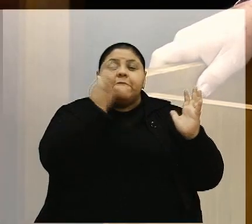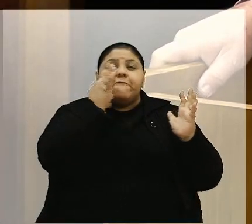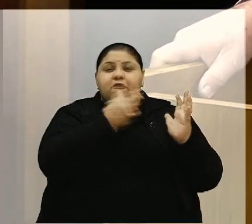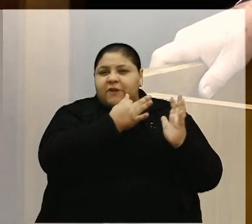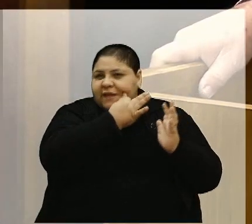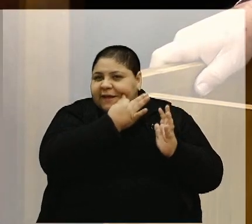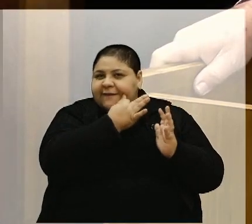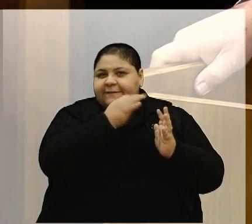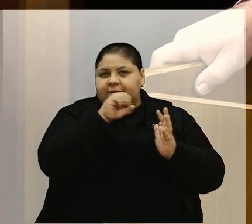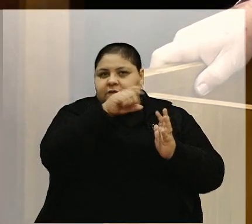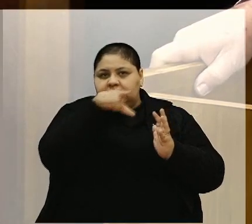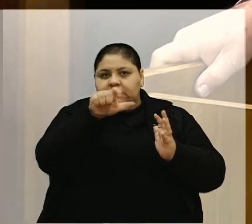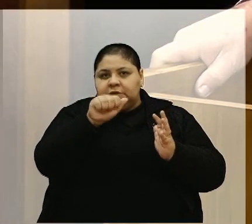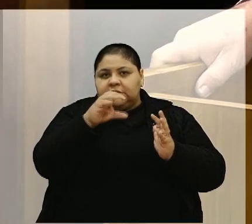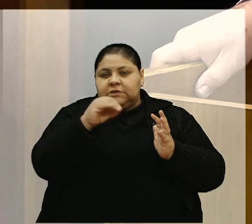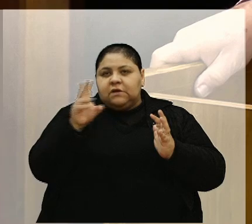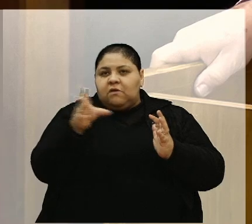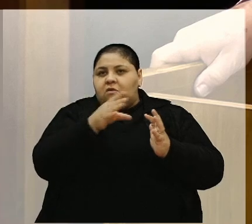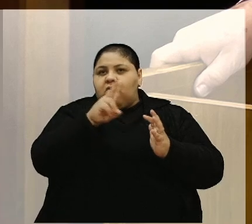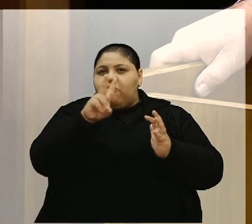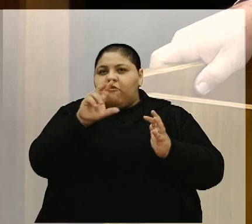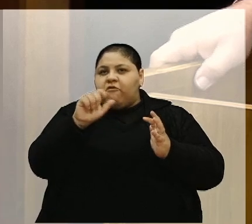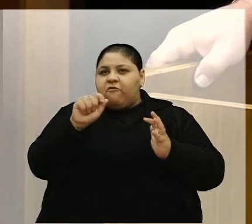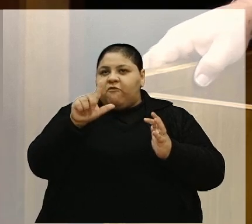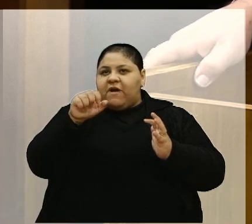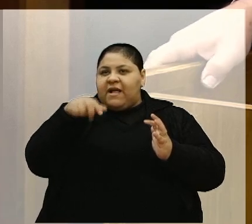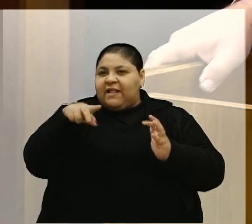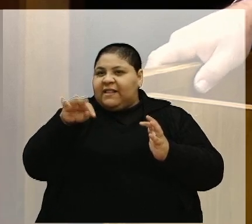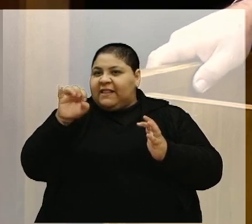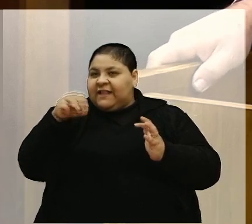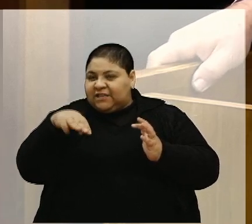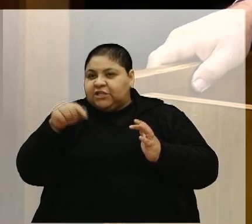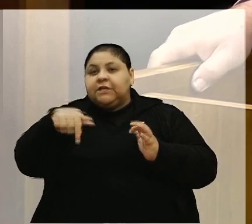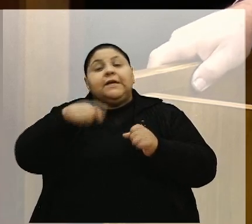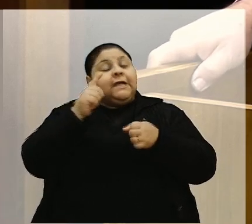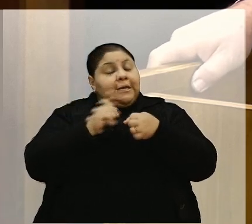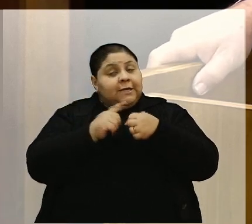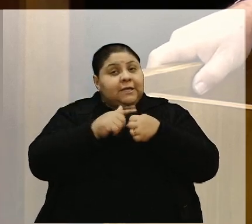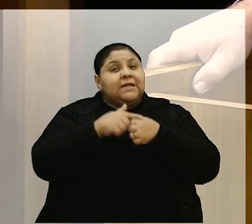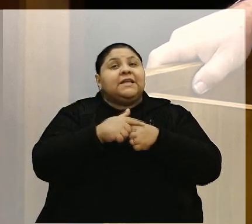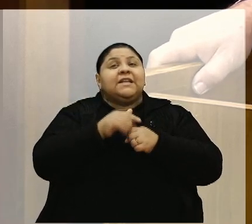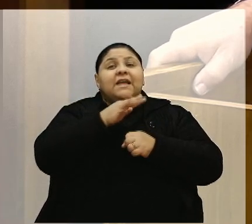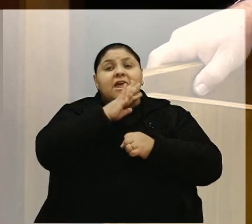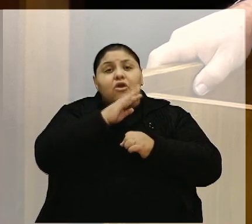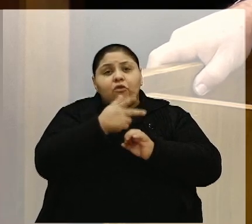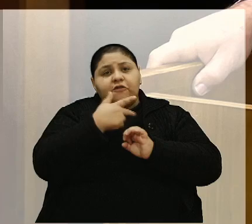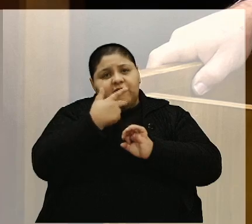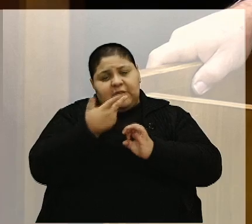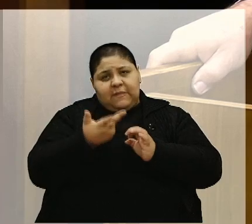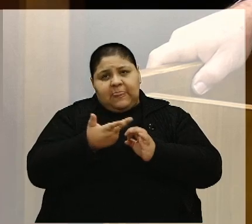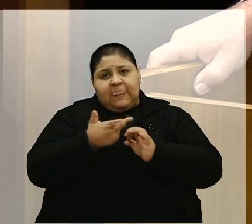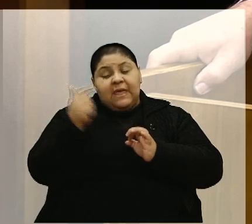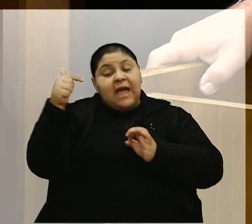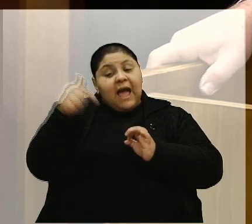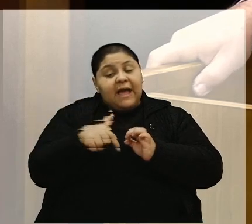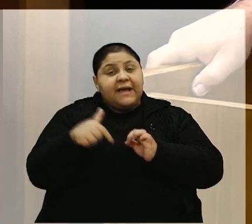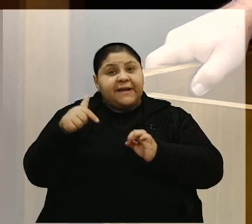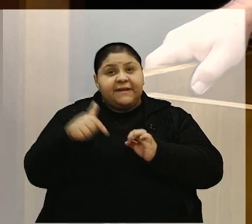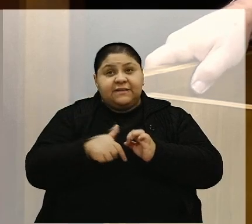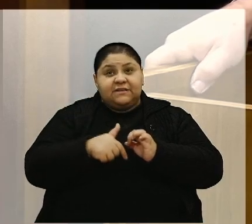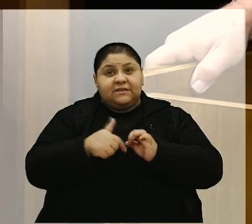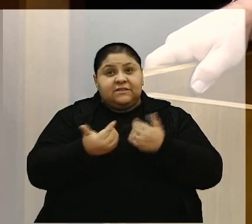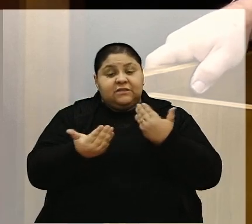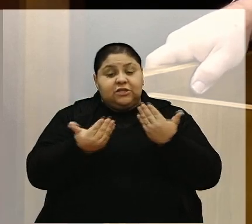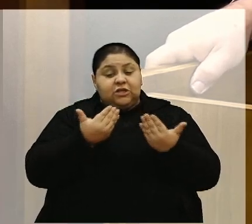Forqueta, olha, e aqui na cidade eu posso dizer, é ruim falar isso. Aqui, comparar